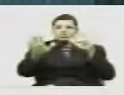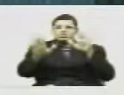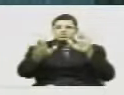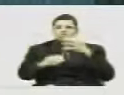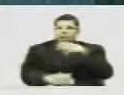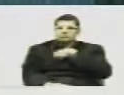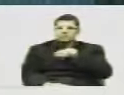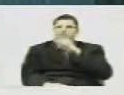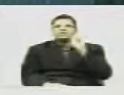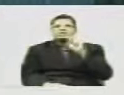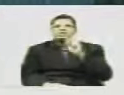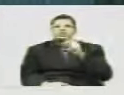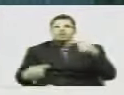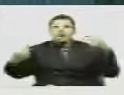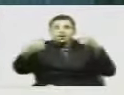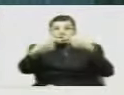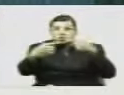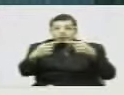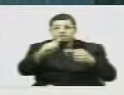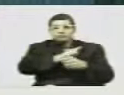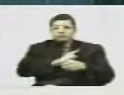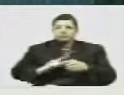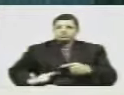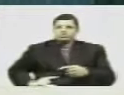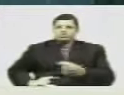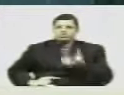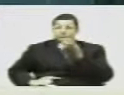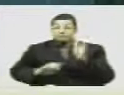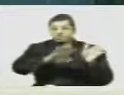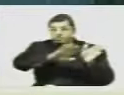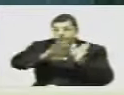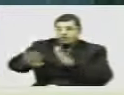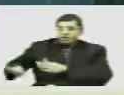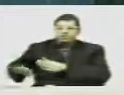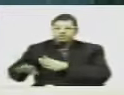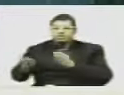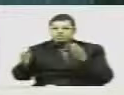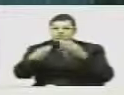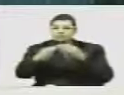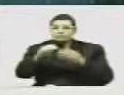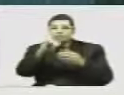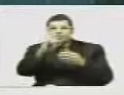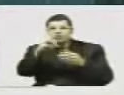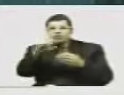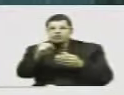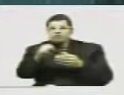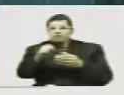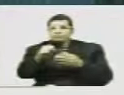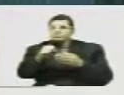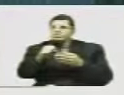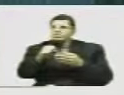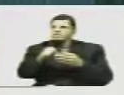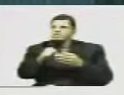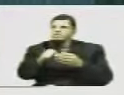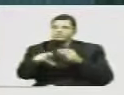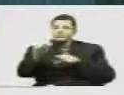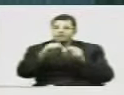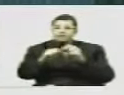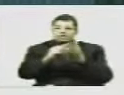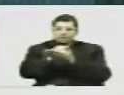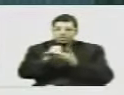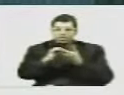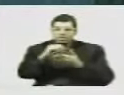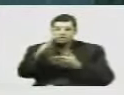no sentido de que a decisão do governo de retirar as renúncias de incentivo fiscal dos itens da